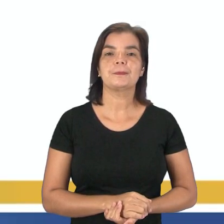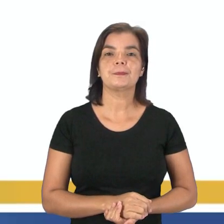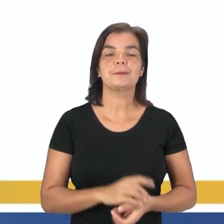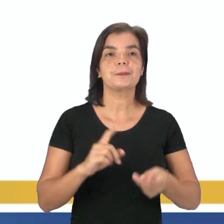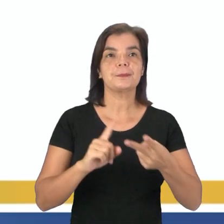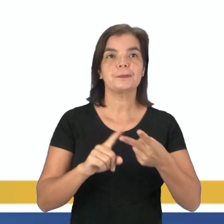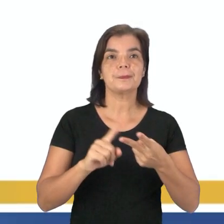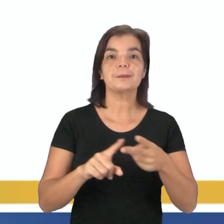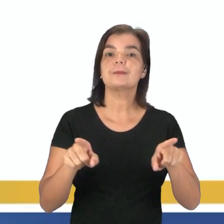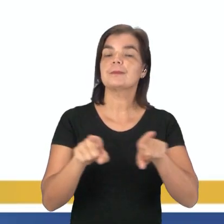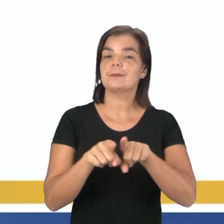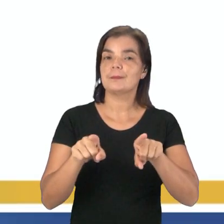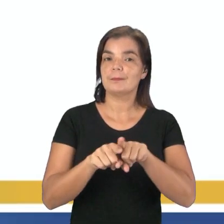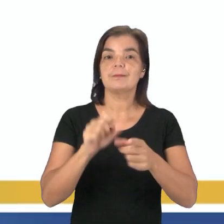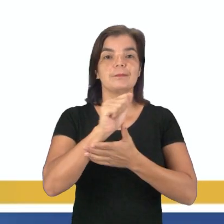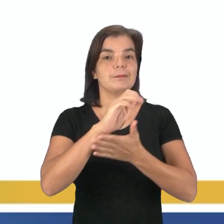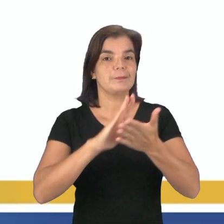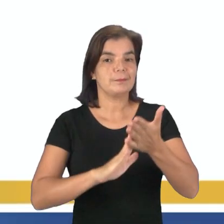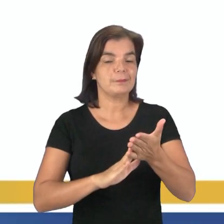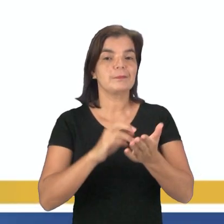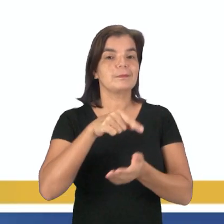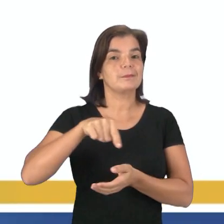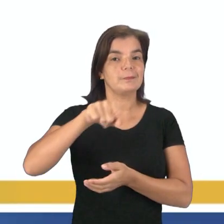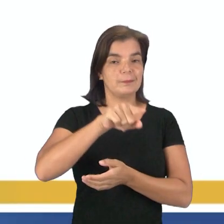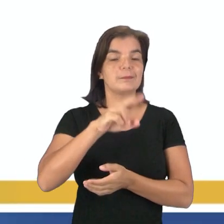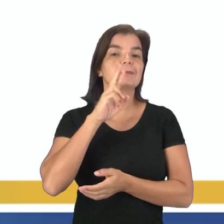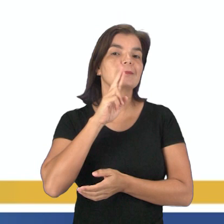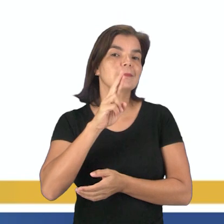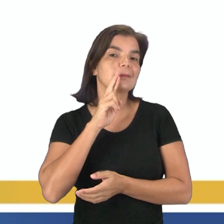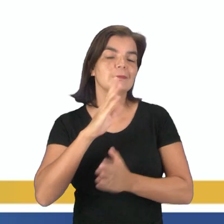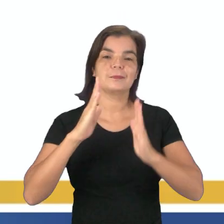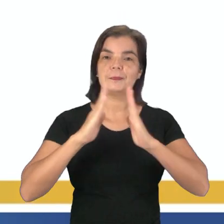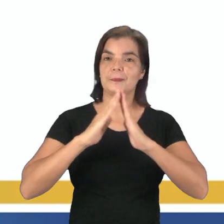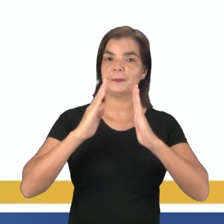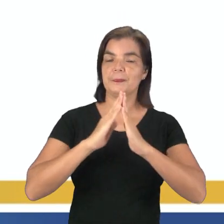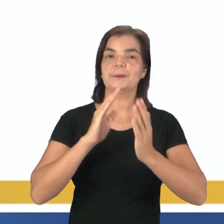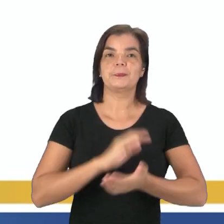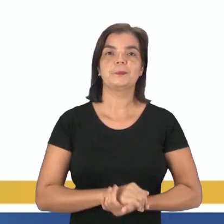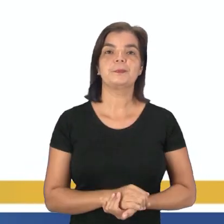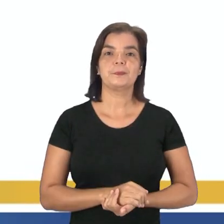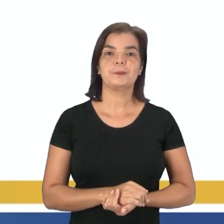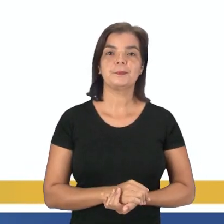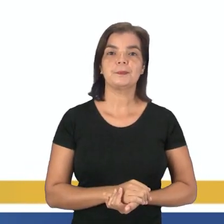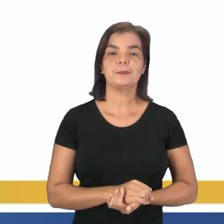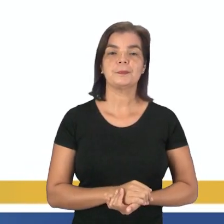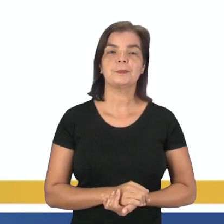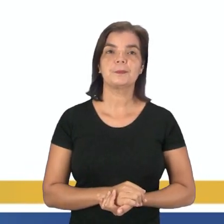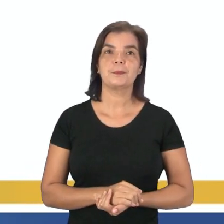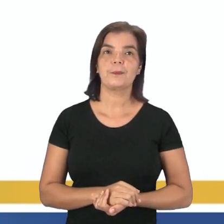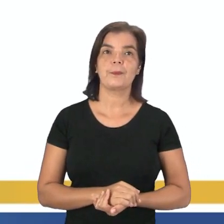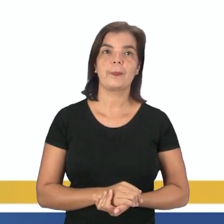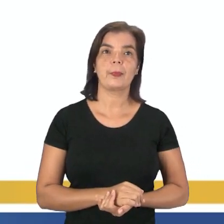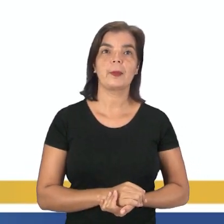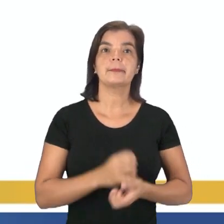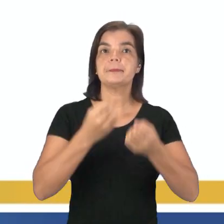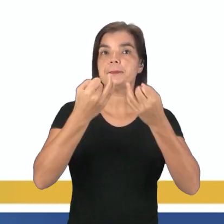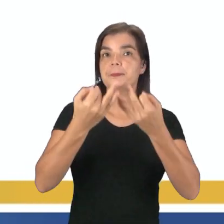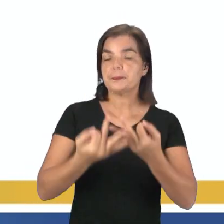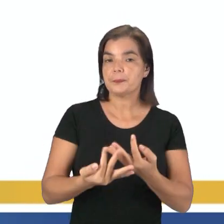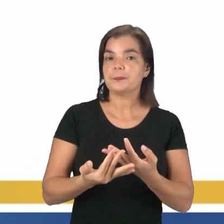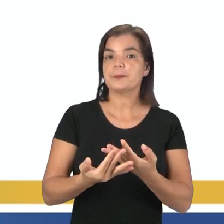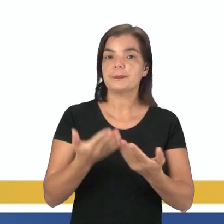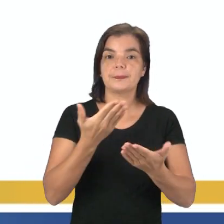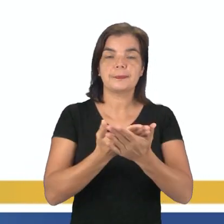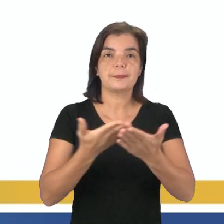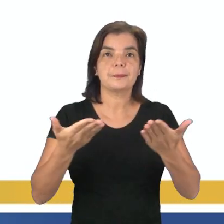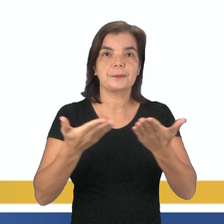segunda questão, que também é uma atividadezinha para vocês fazerem aí na casa de vocês, certo? Vamos lá. A partir do que